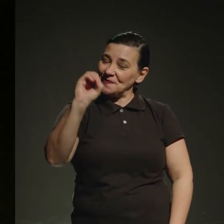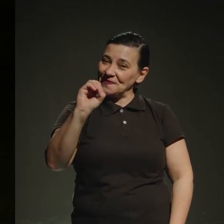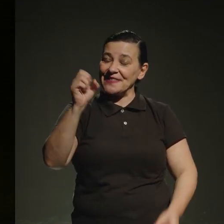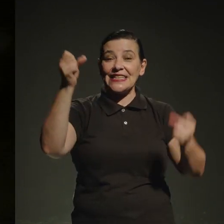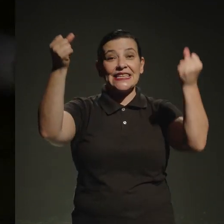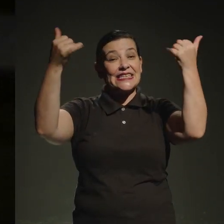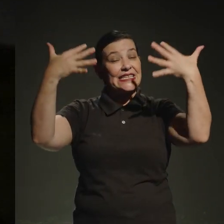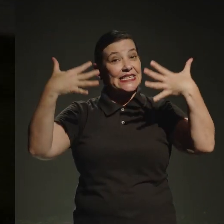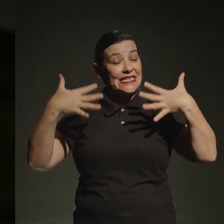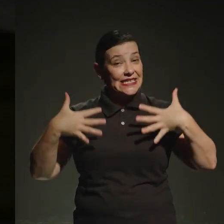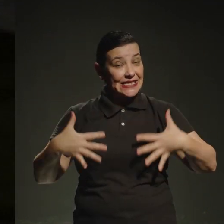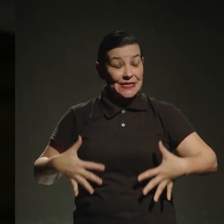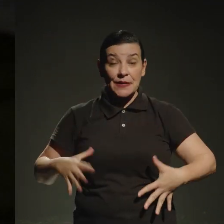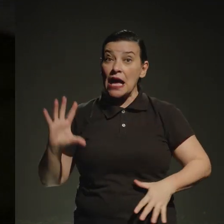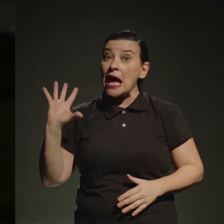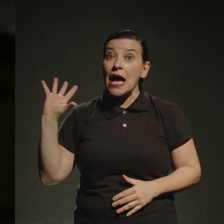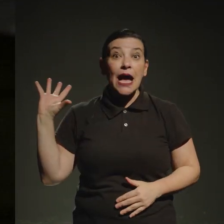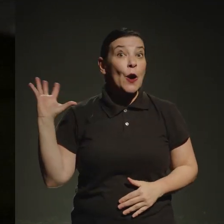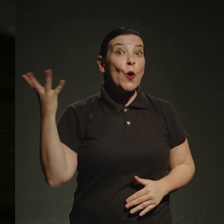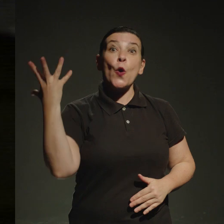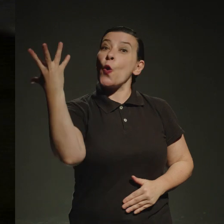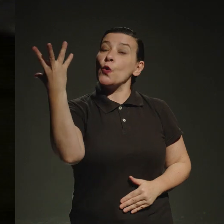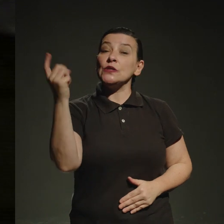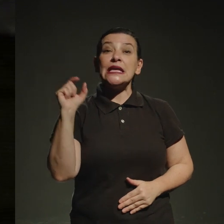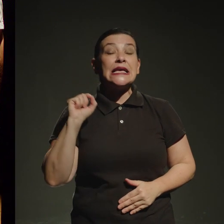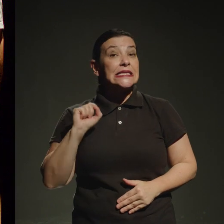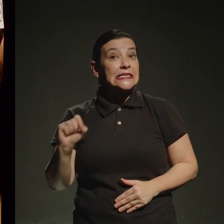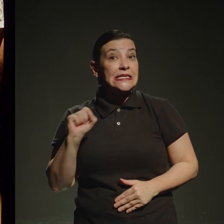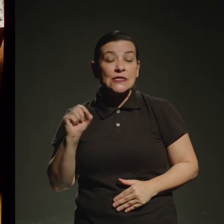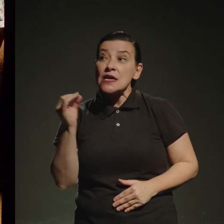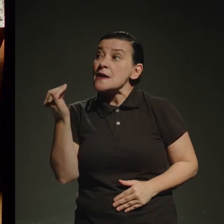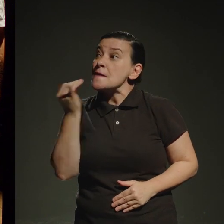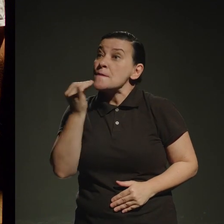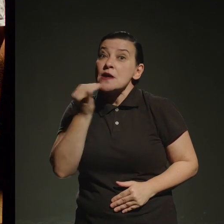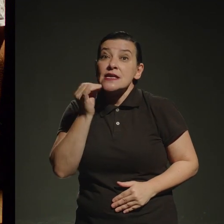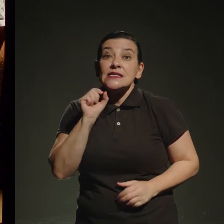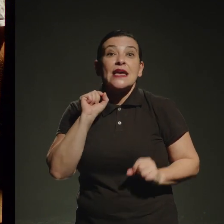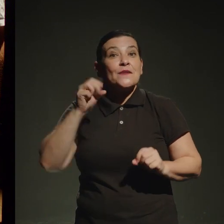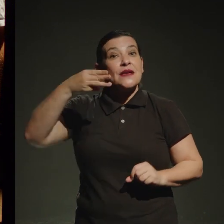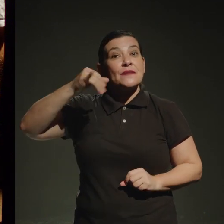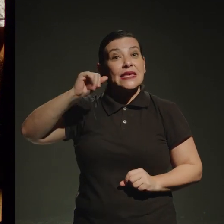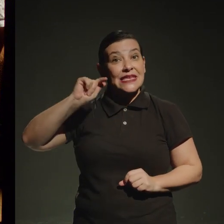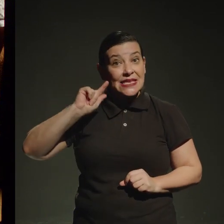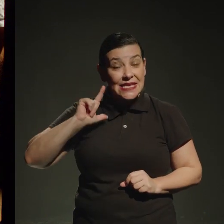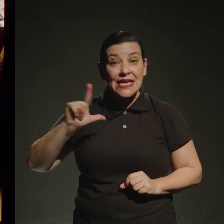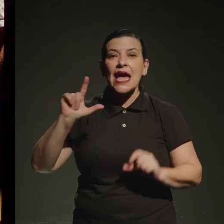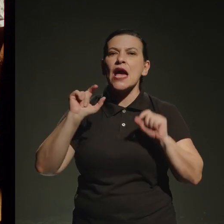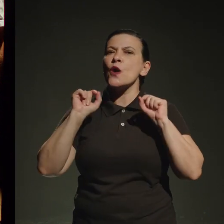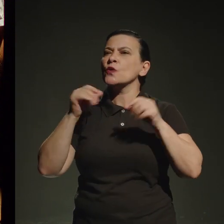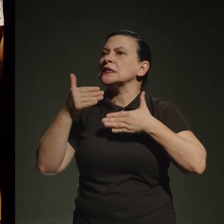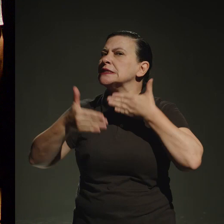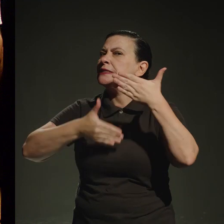o personagem. Tu foste a única pessoa que poderia ter emprestado alguma cor à minha vida